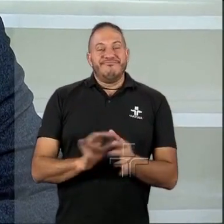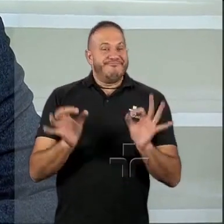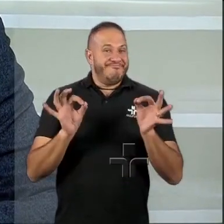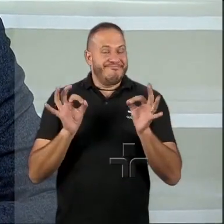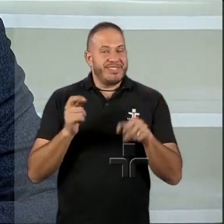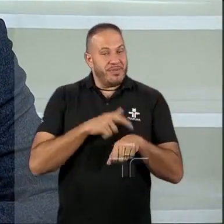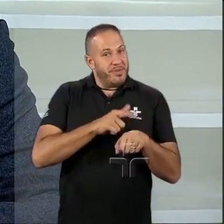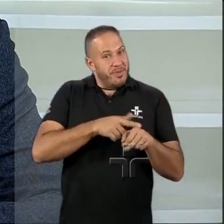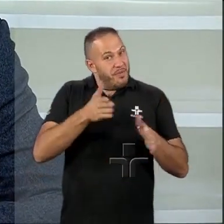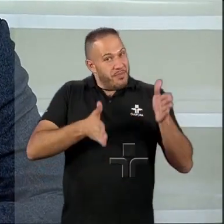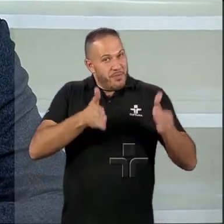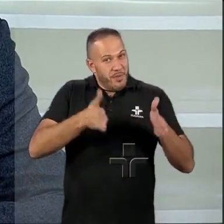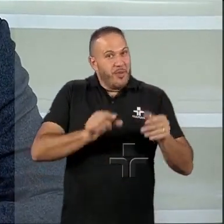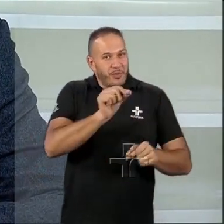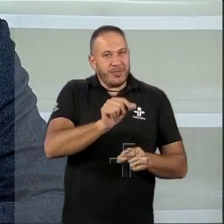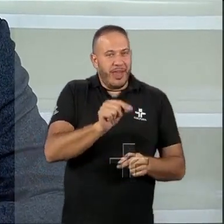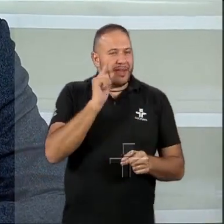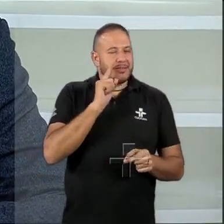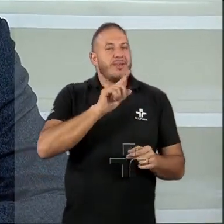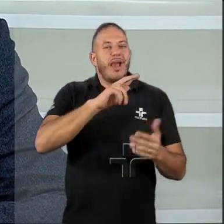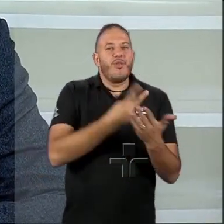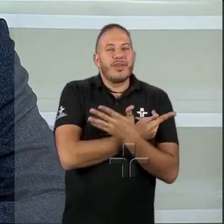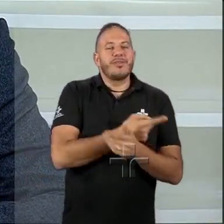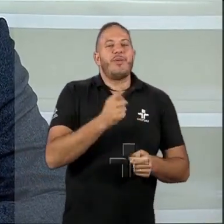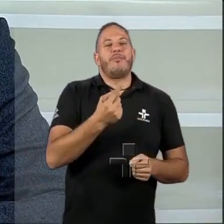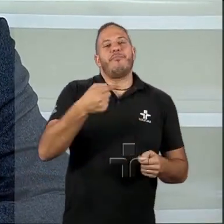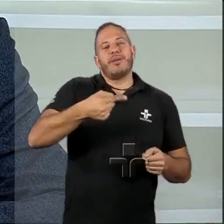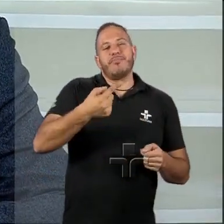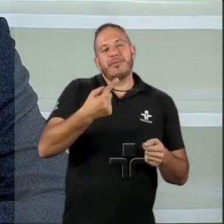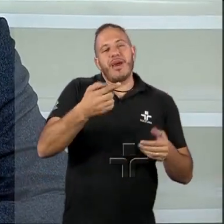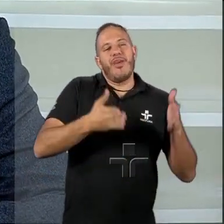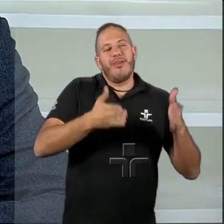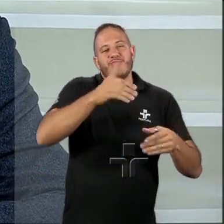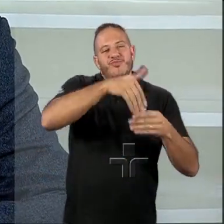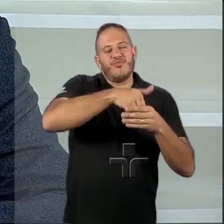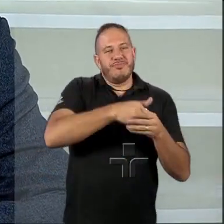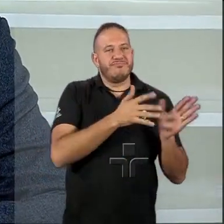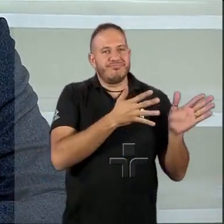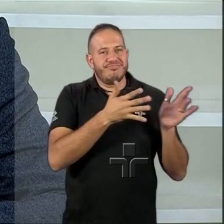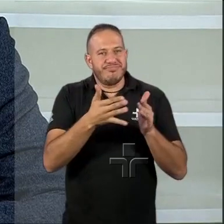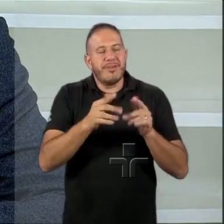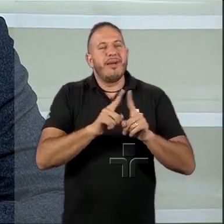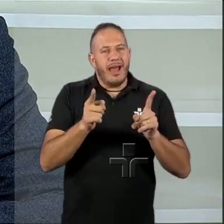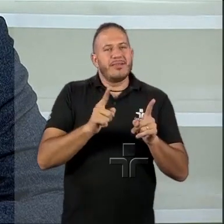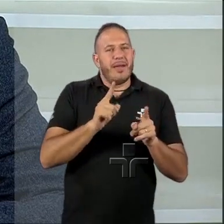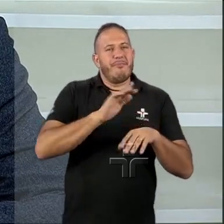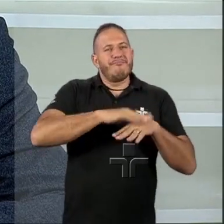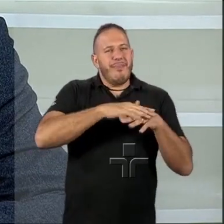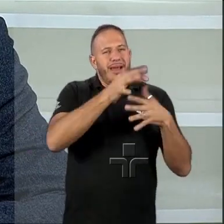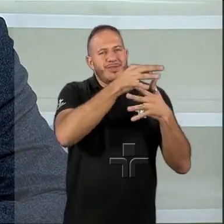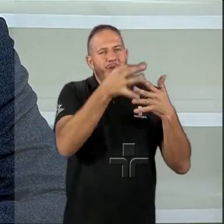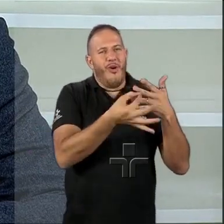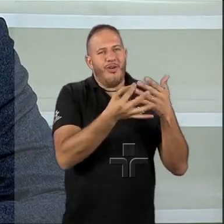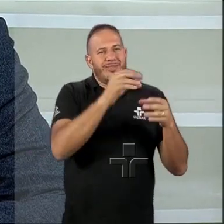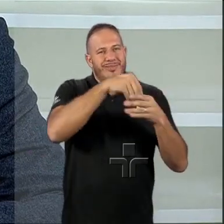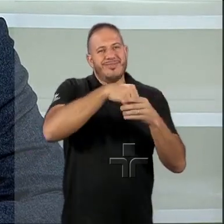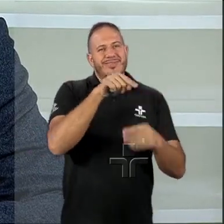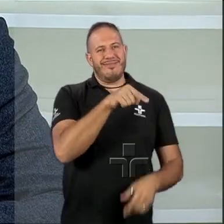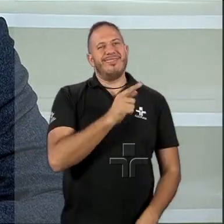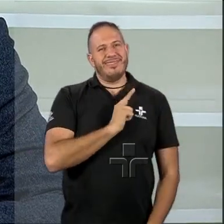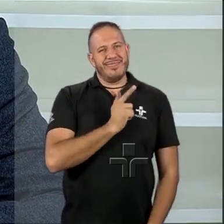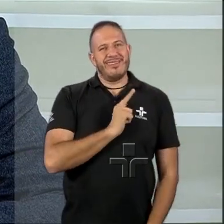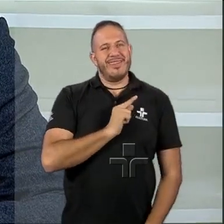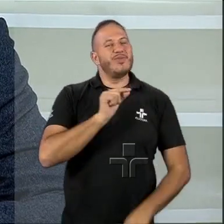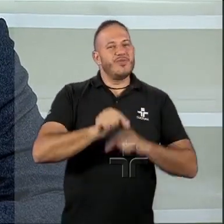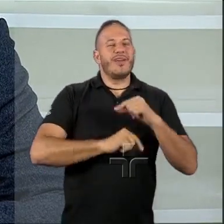história, uma parte do que aconteceu no primeiro turno. Agora, tem mais coisas envolvidas aí, né, no